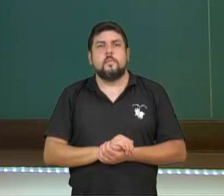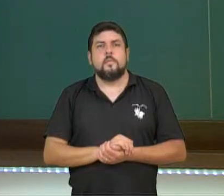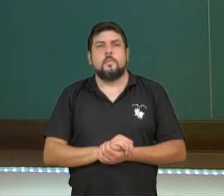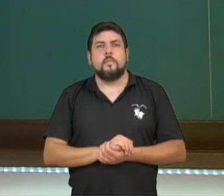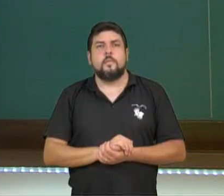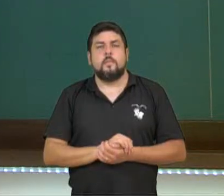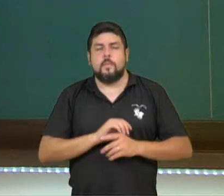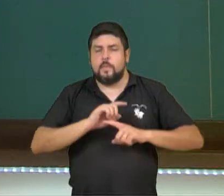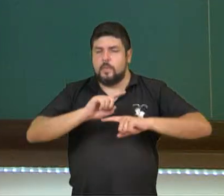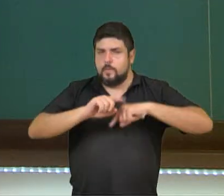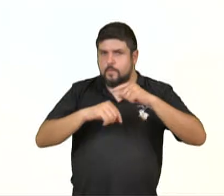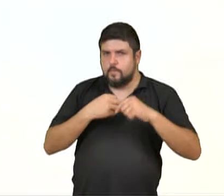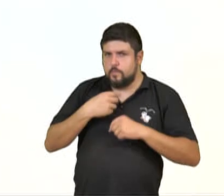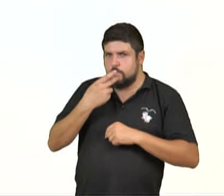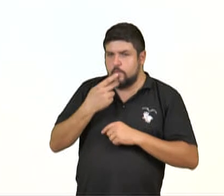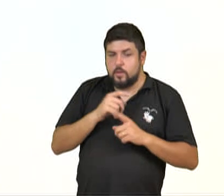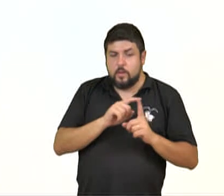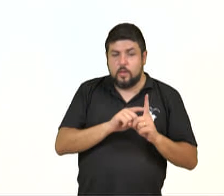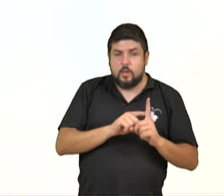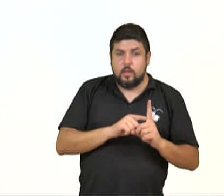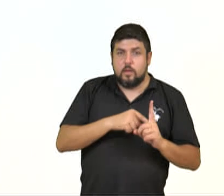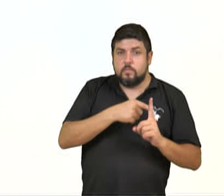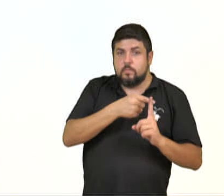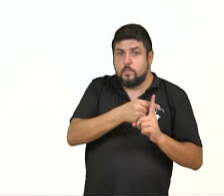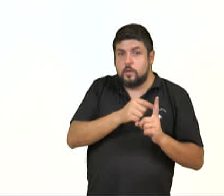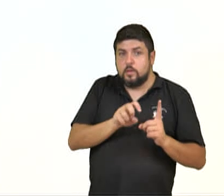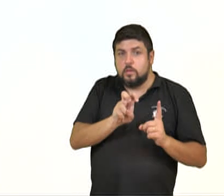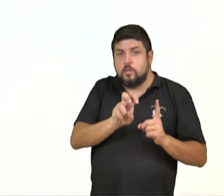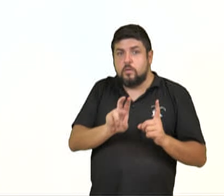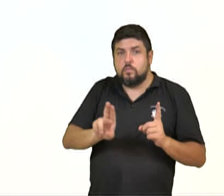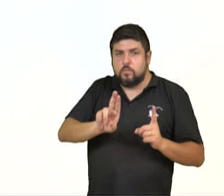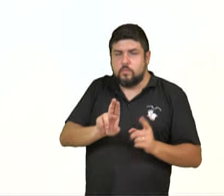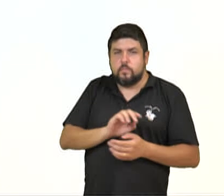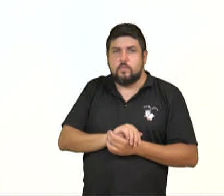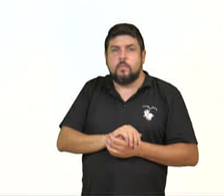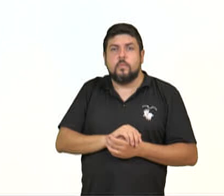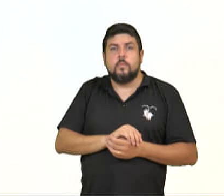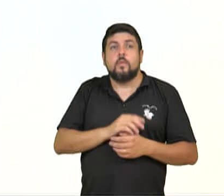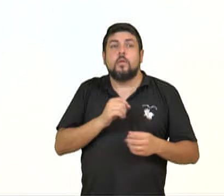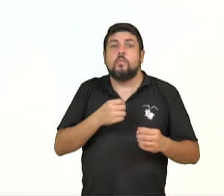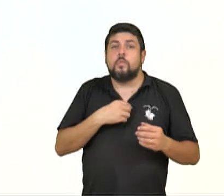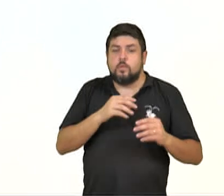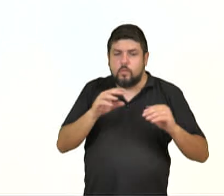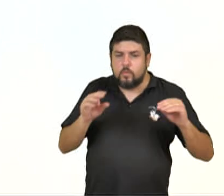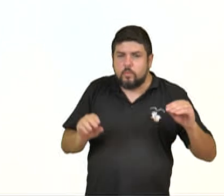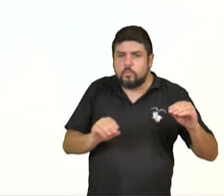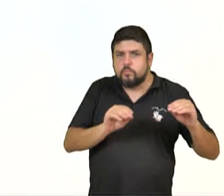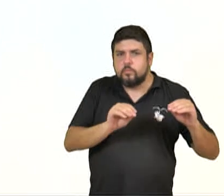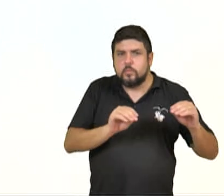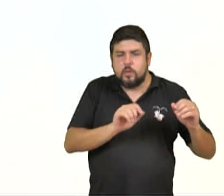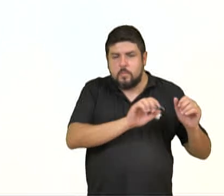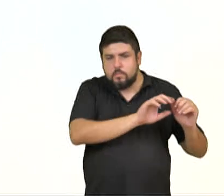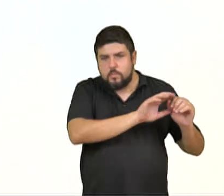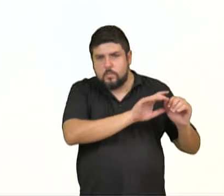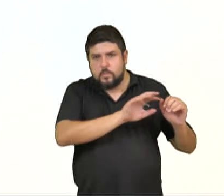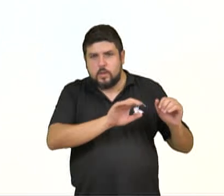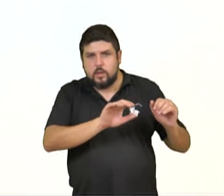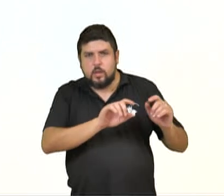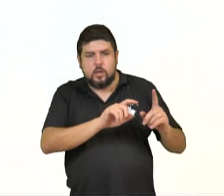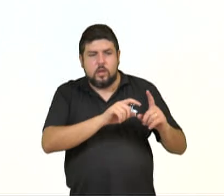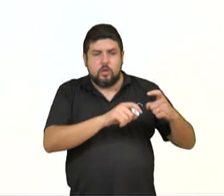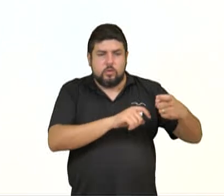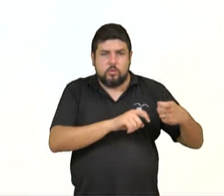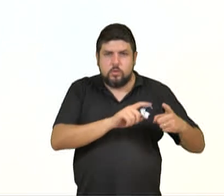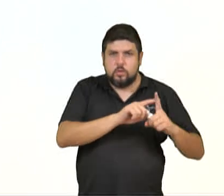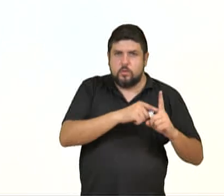assim, mais 5 unidades. Mais 5, você adiciona 5 a essa expressão. Então, x mais y ao quadrado, mais